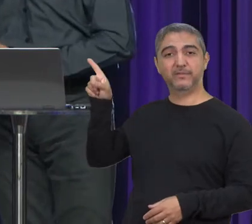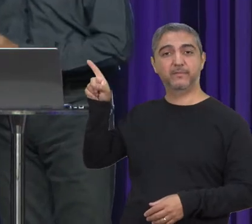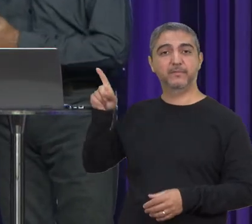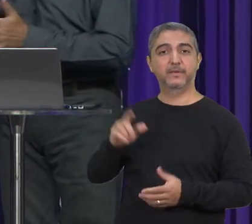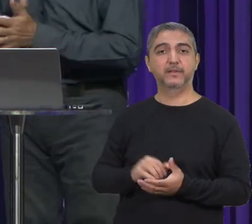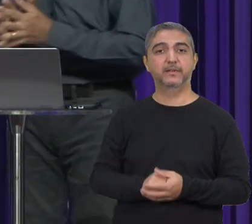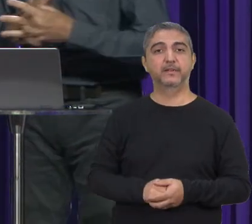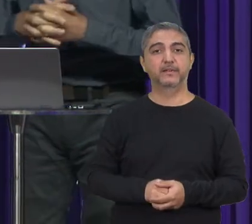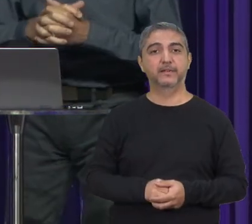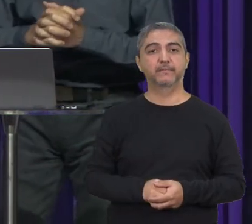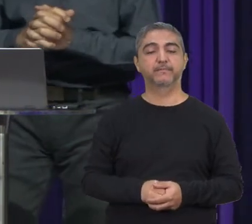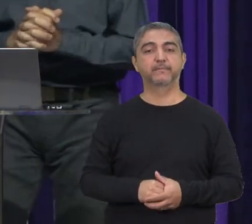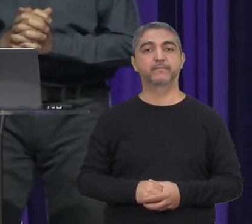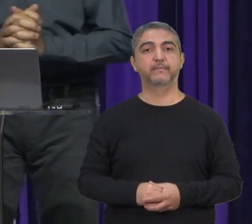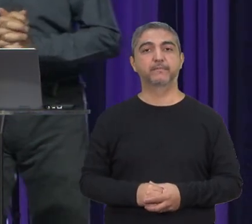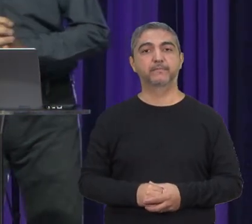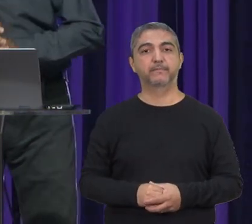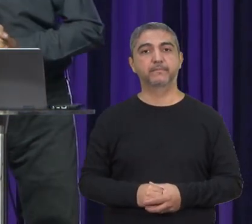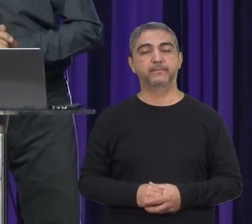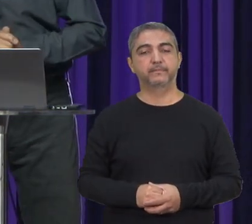não tem problema nenhum.